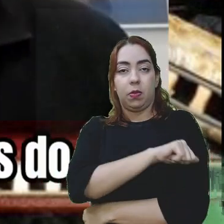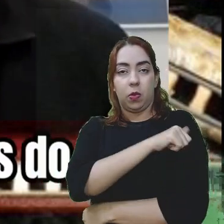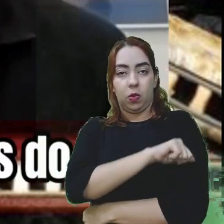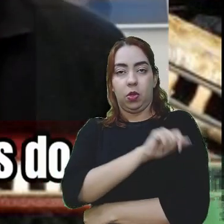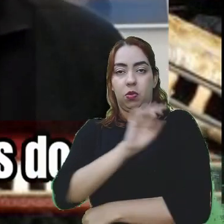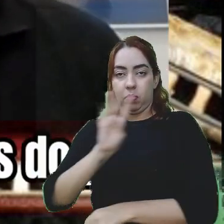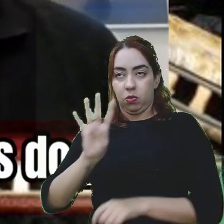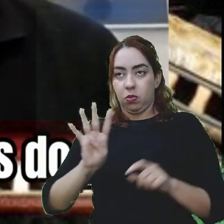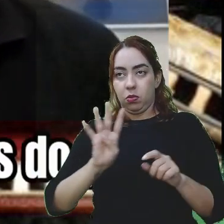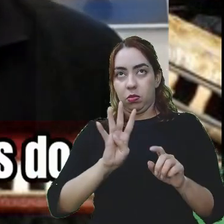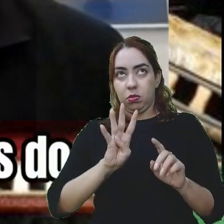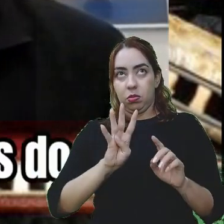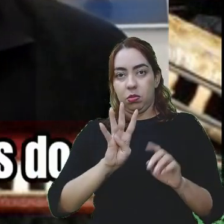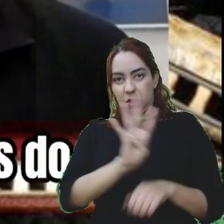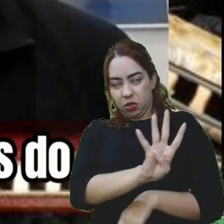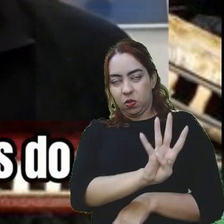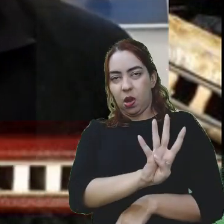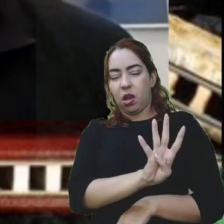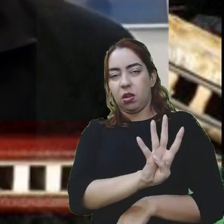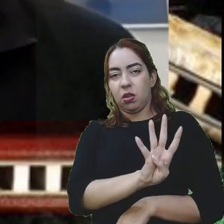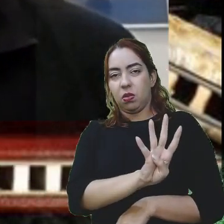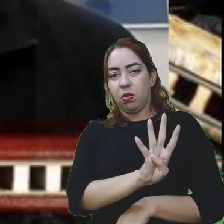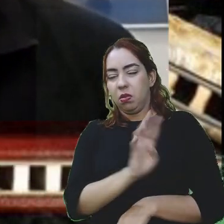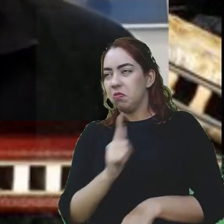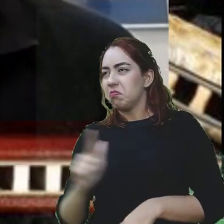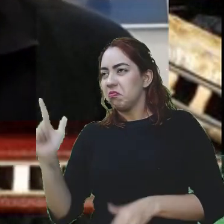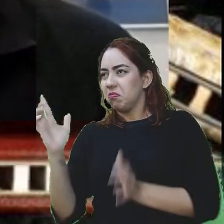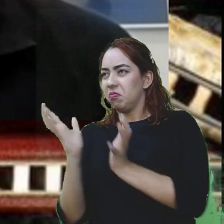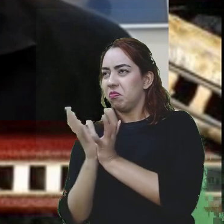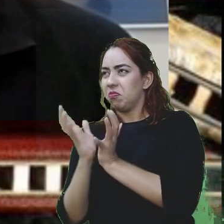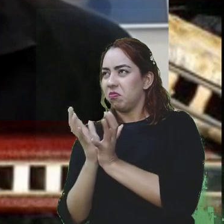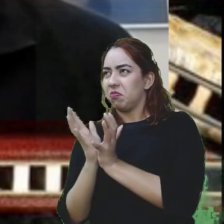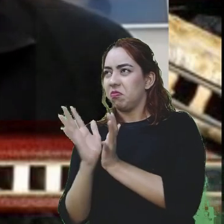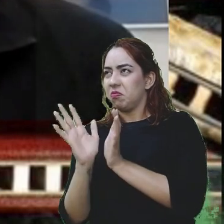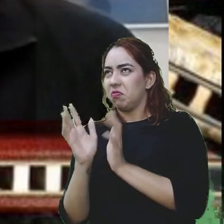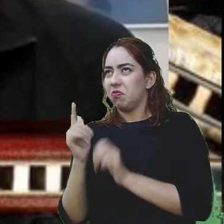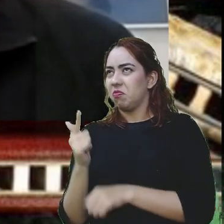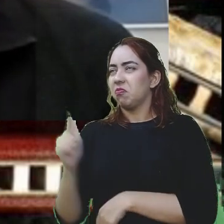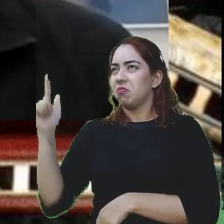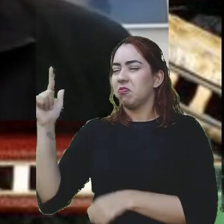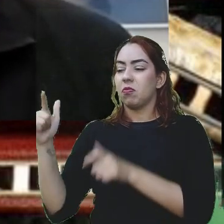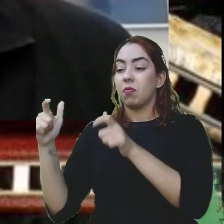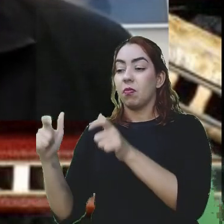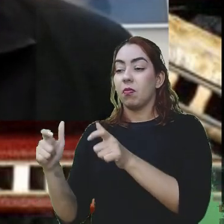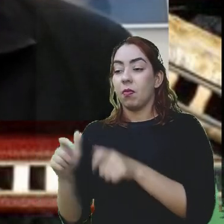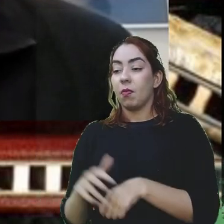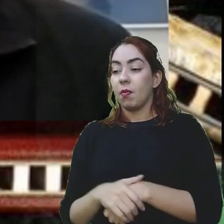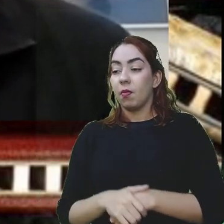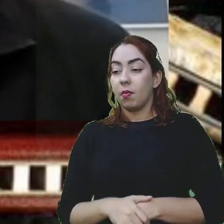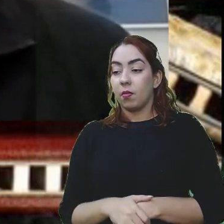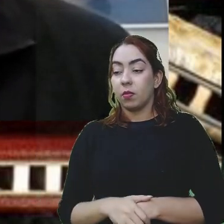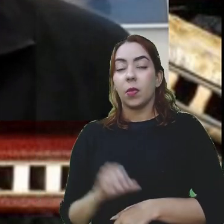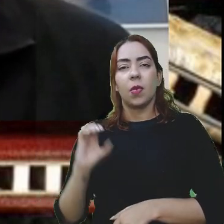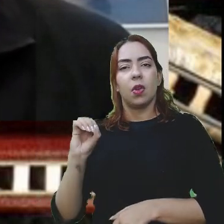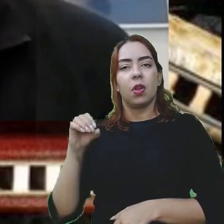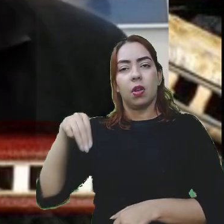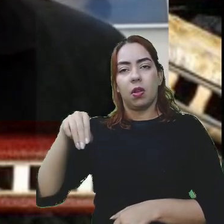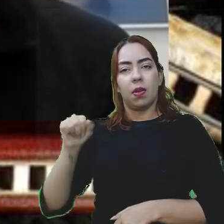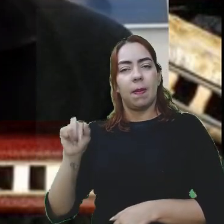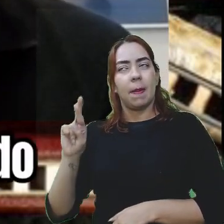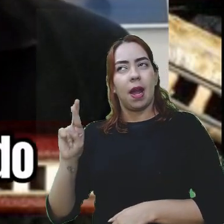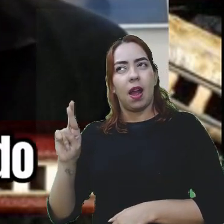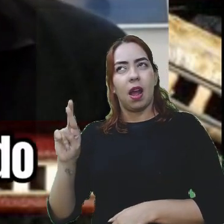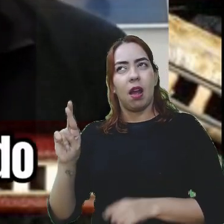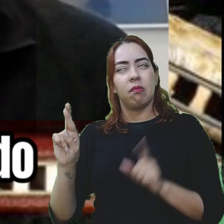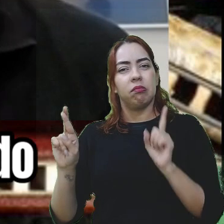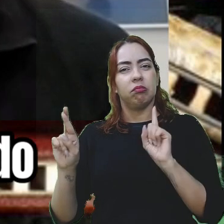vocês, e eles já estavam mais afastados um pouco. Aliás, o Omar não, né? Oi? O Omar não, o Omar.